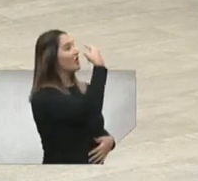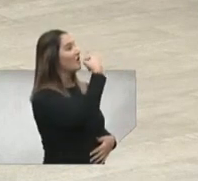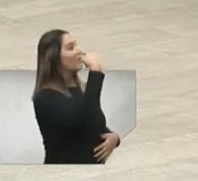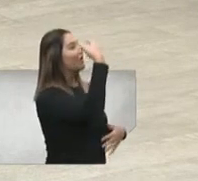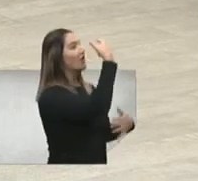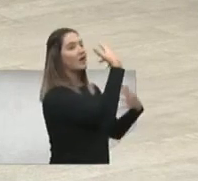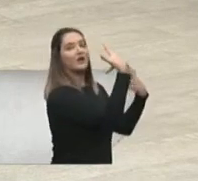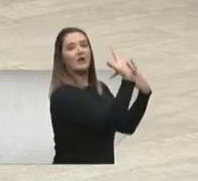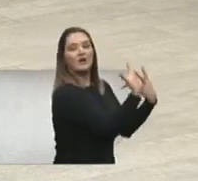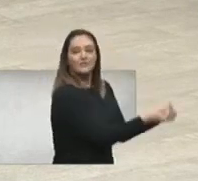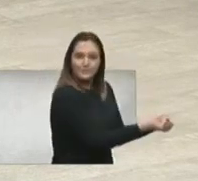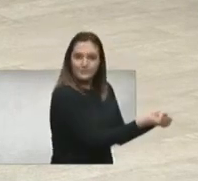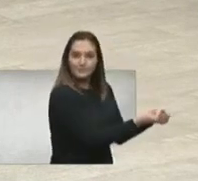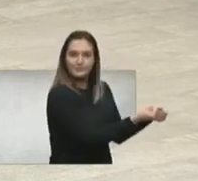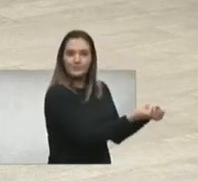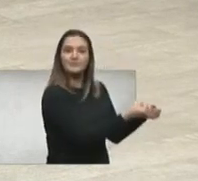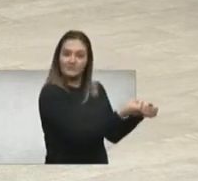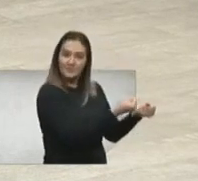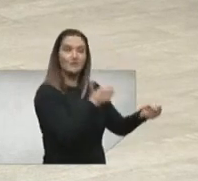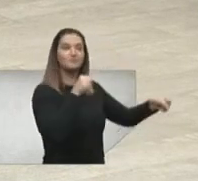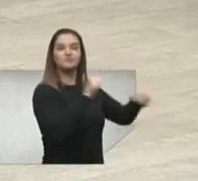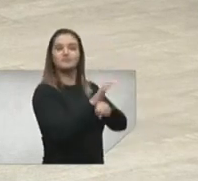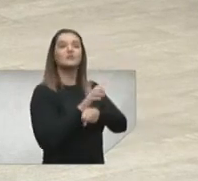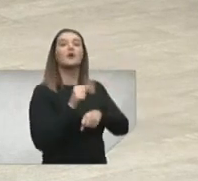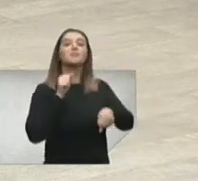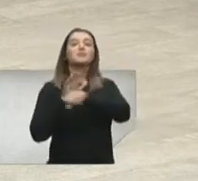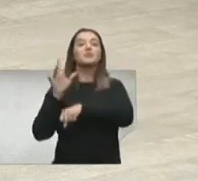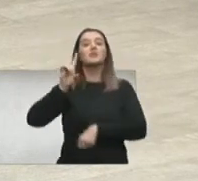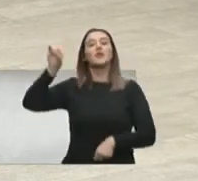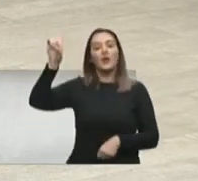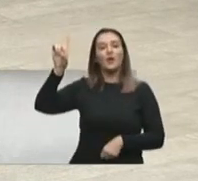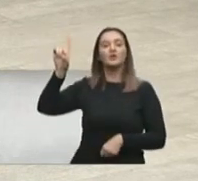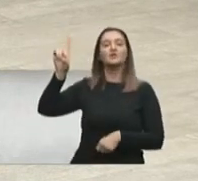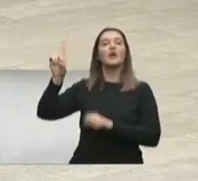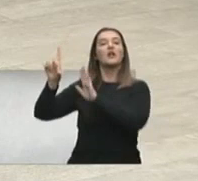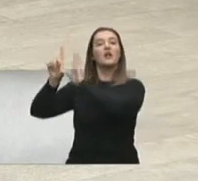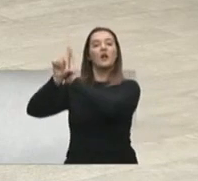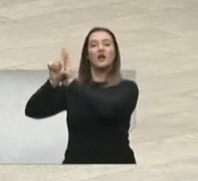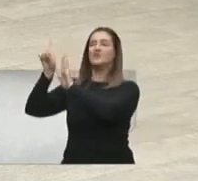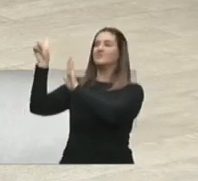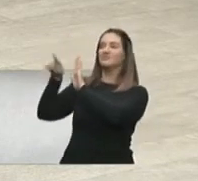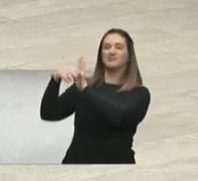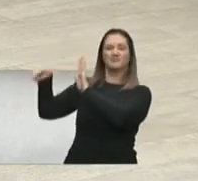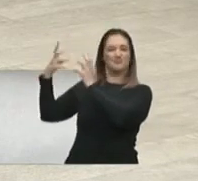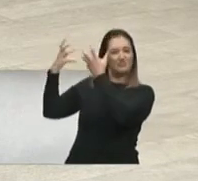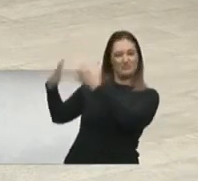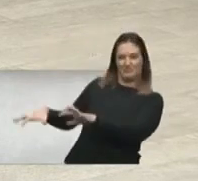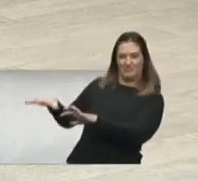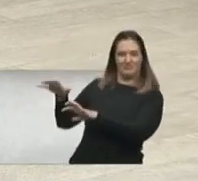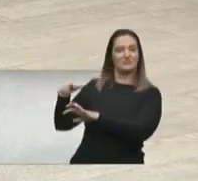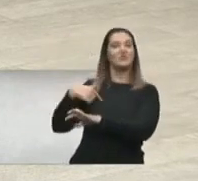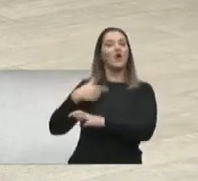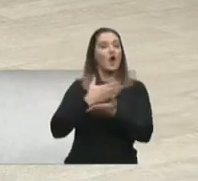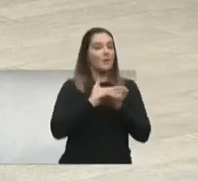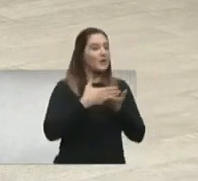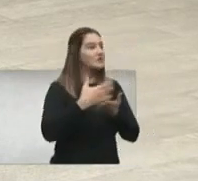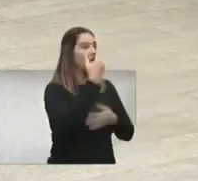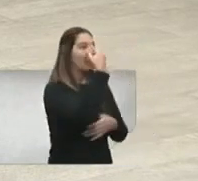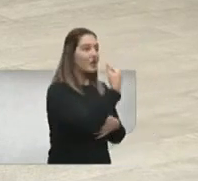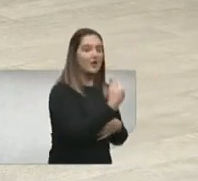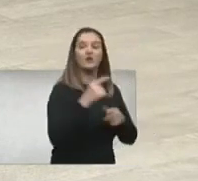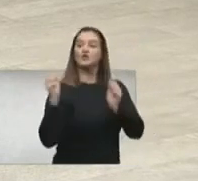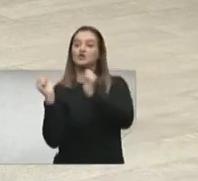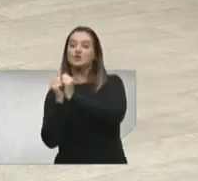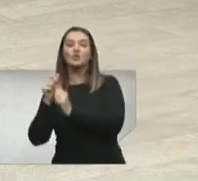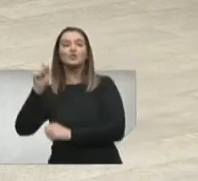inimigo e simplesmente desobedeceu a Deus, quebrou o mandamento de Deus, depois o Adão também desobedeceu, quebrou também o